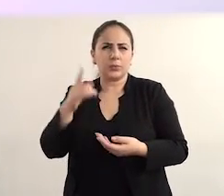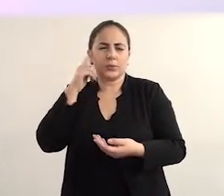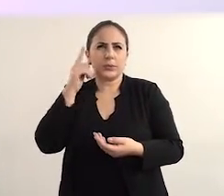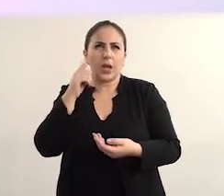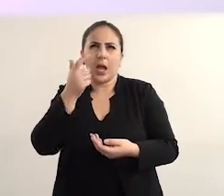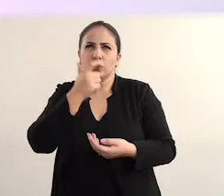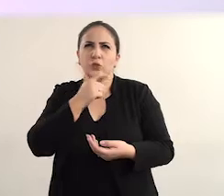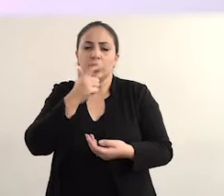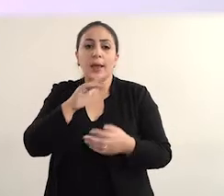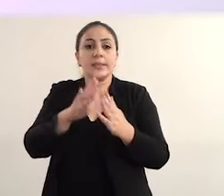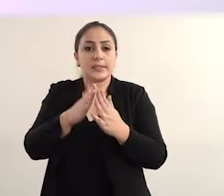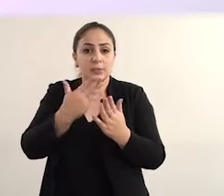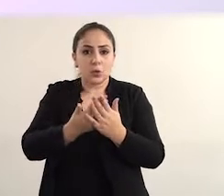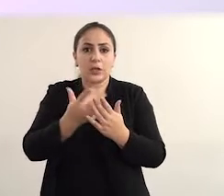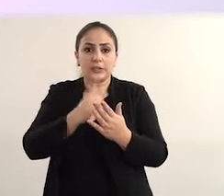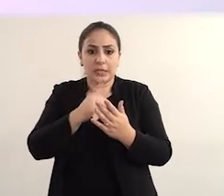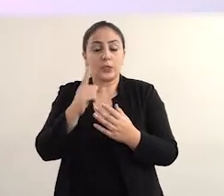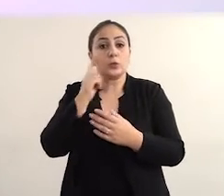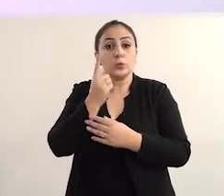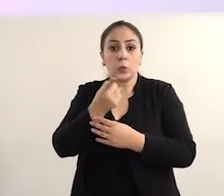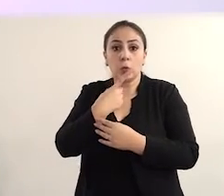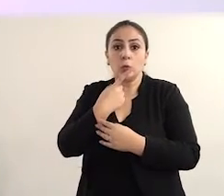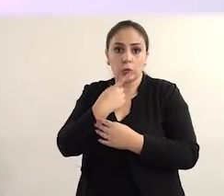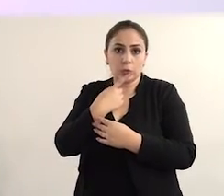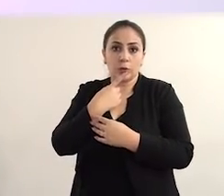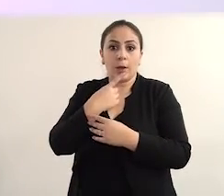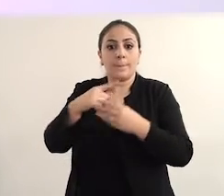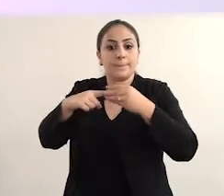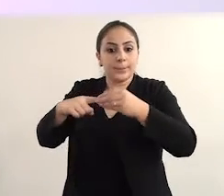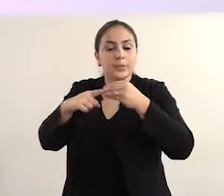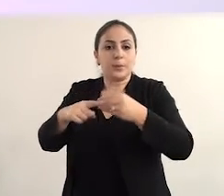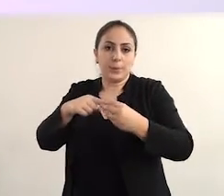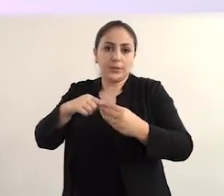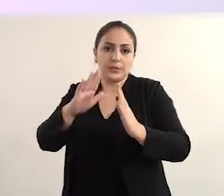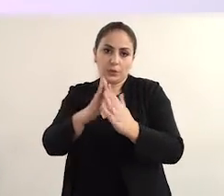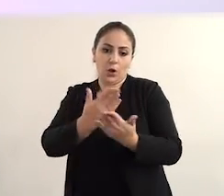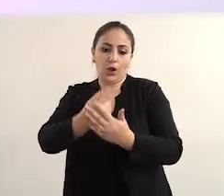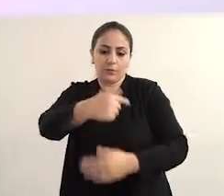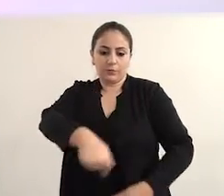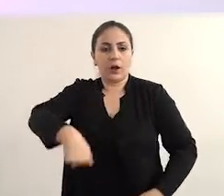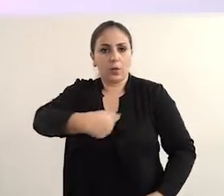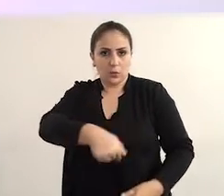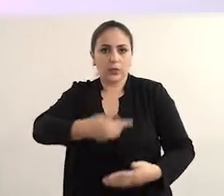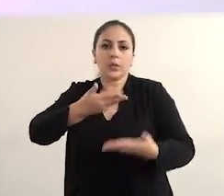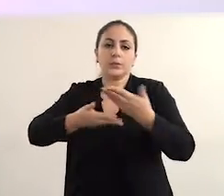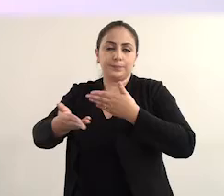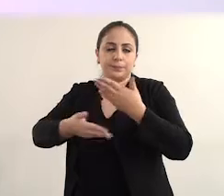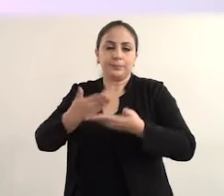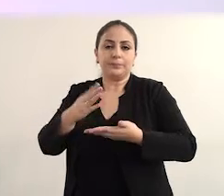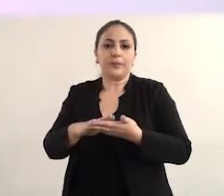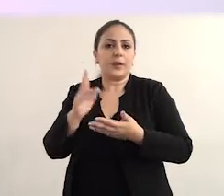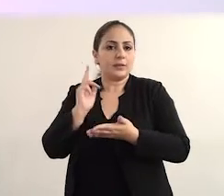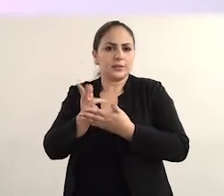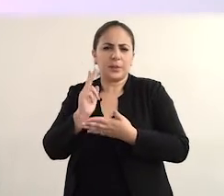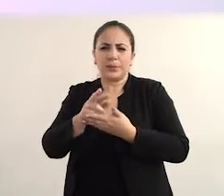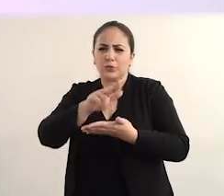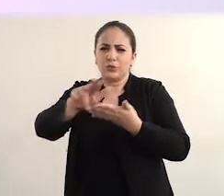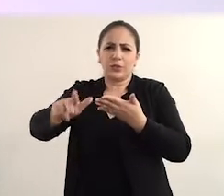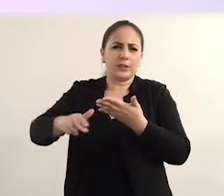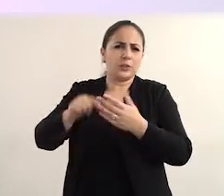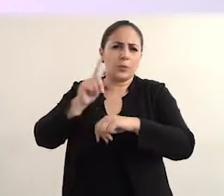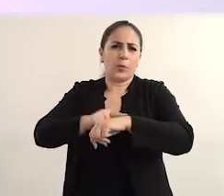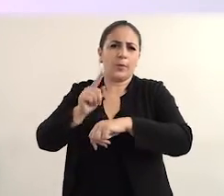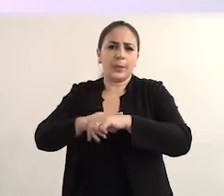a memória, acho que as escolas que têm os surdos, elas, principalmente a Fagundes, elas contemplam, né?